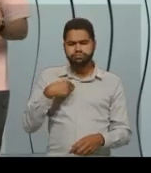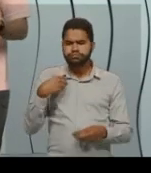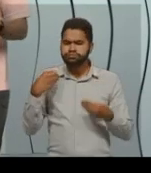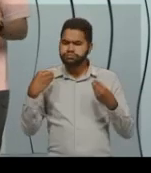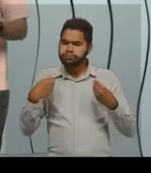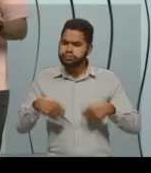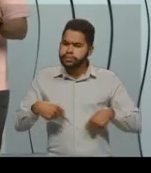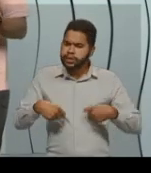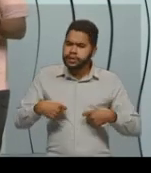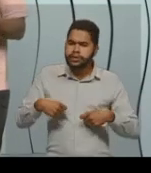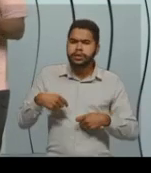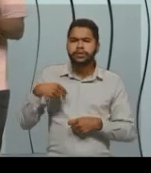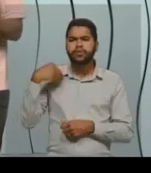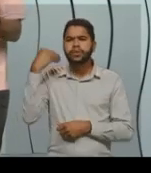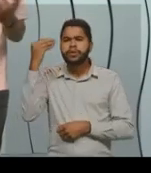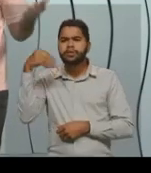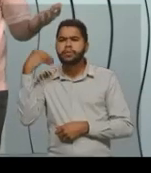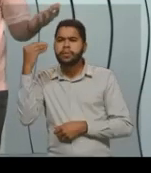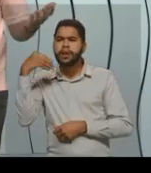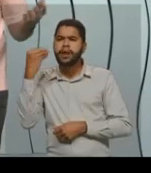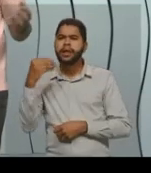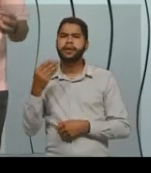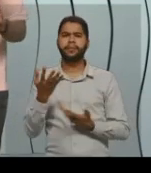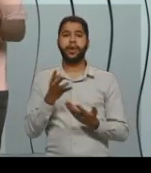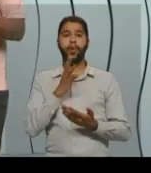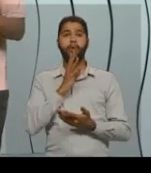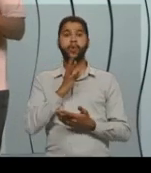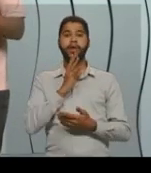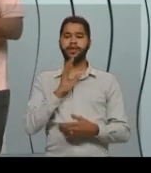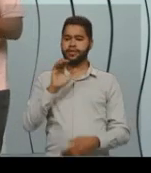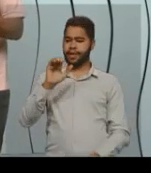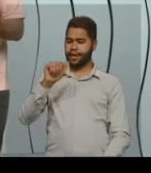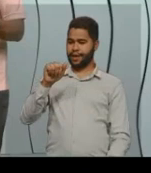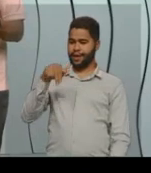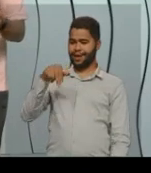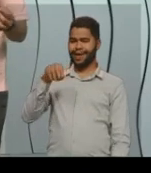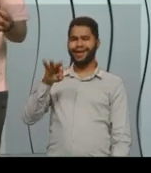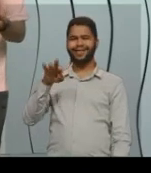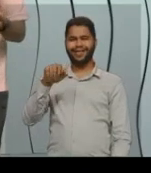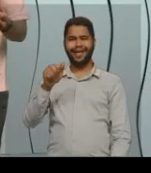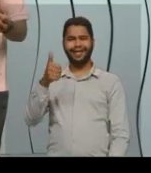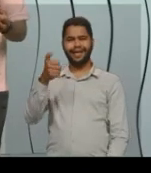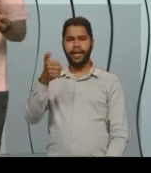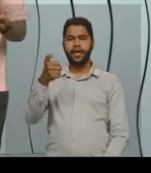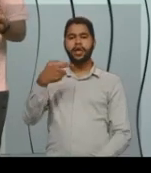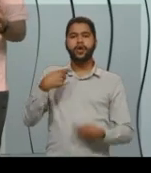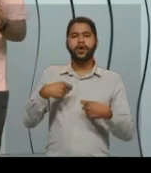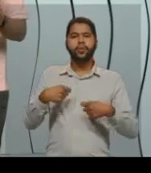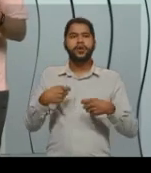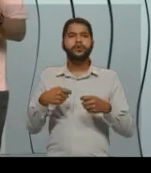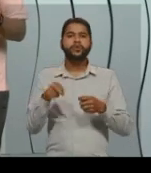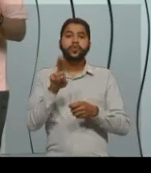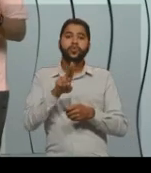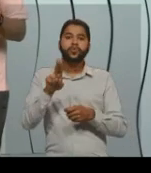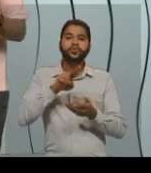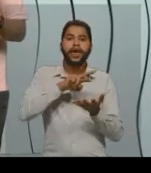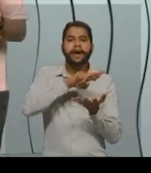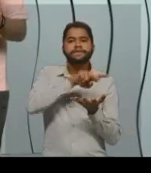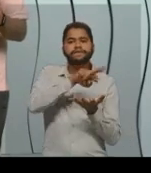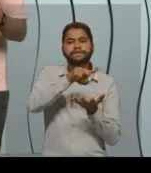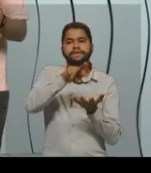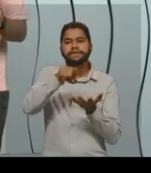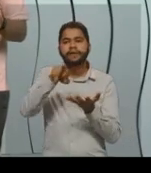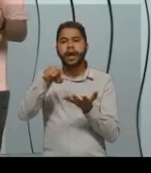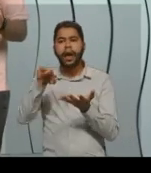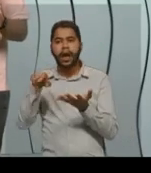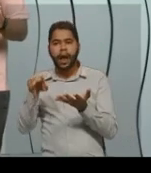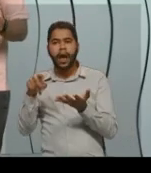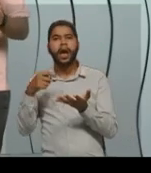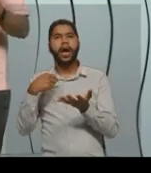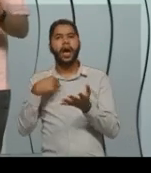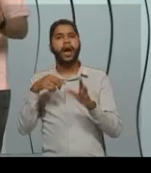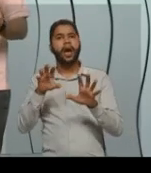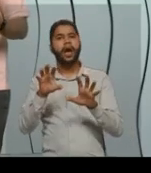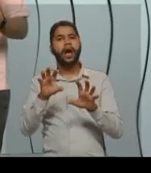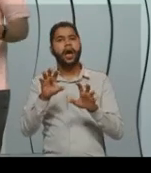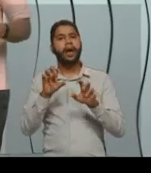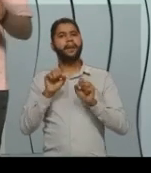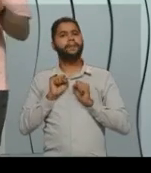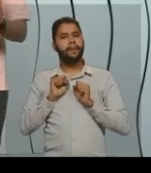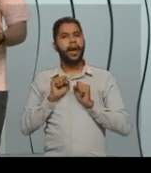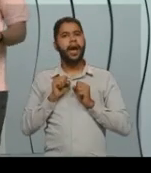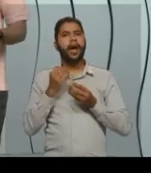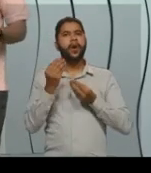entender o que é caneta, eu tenho que olhar várias canetas, manejar várias canetas, para eu, então,